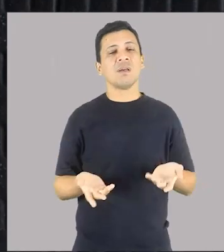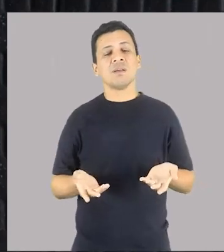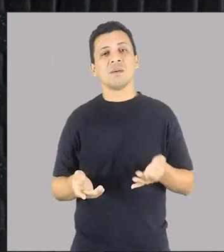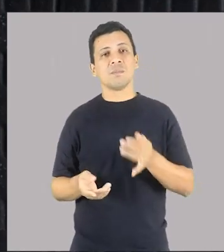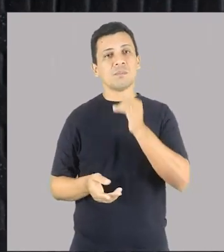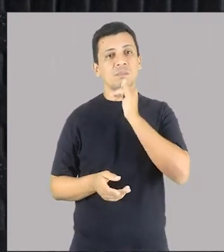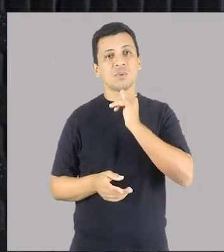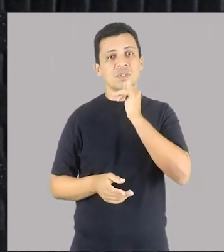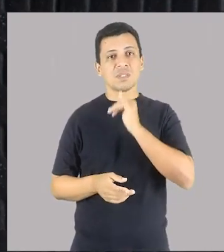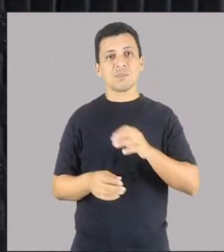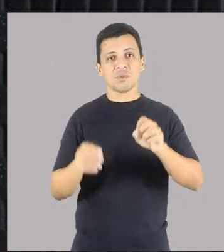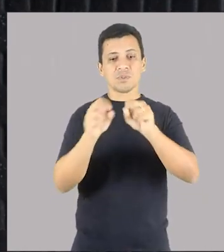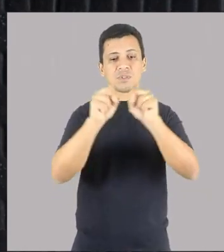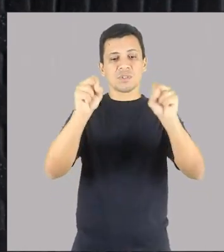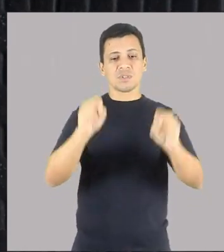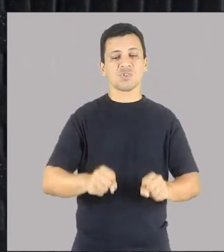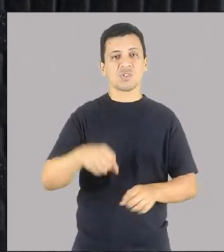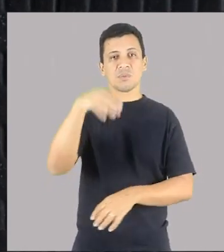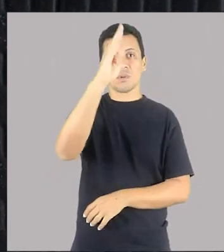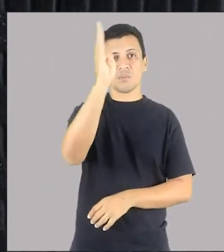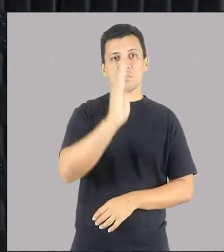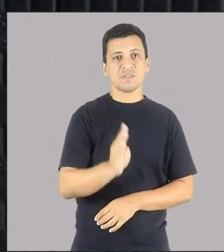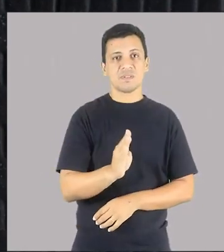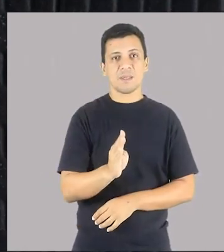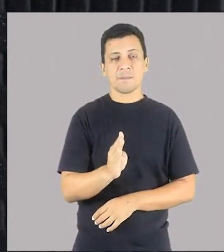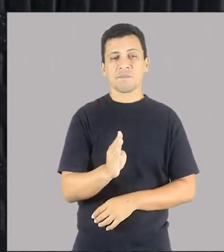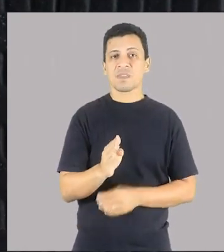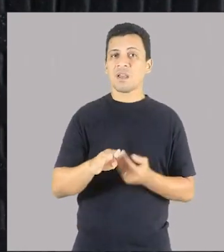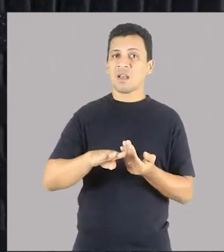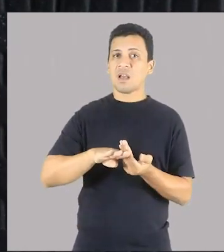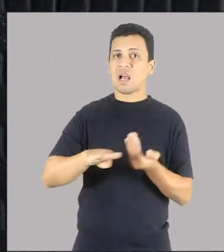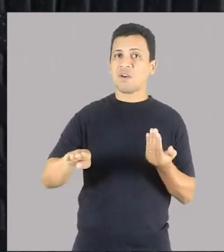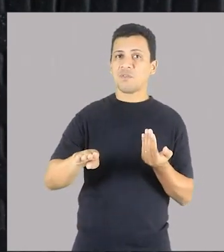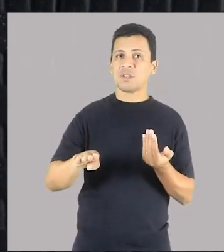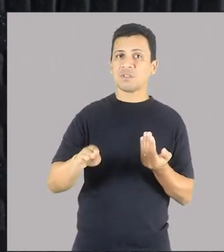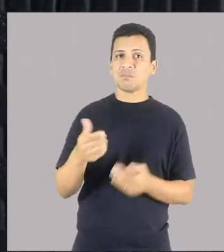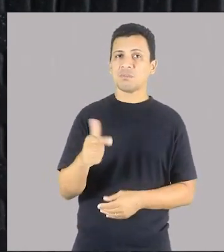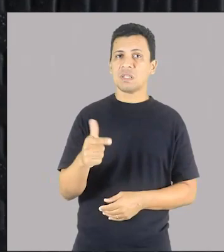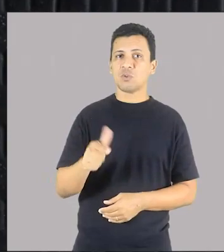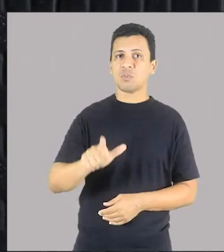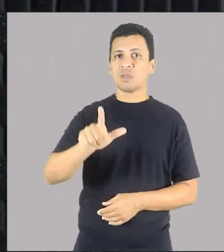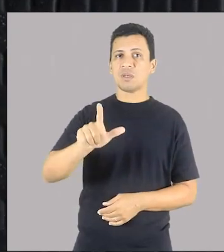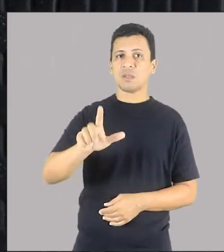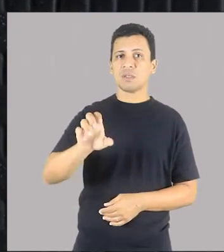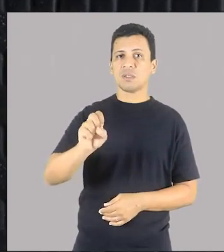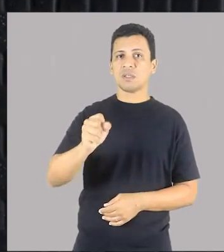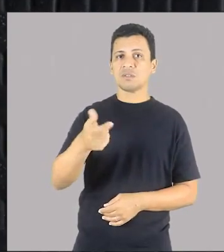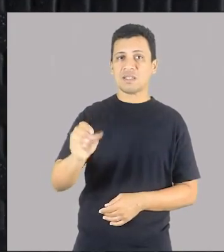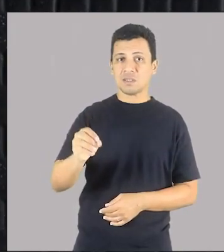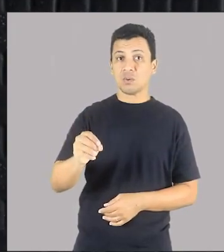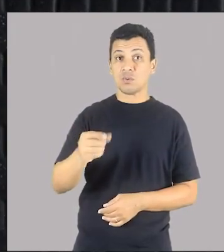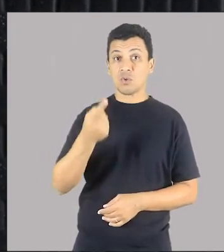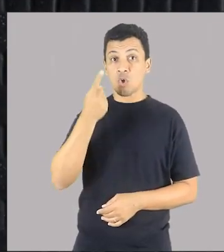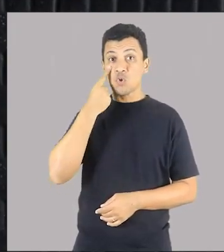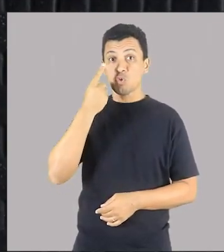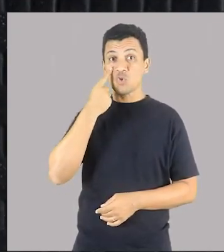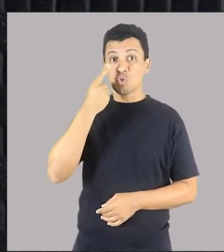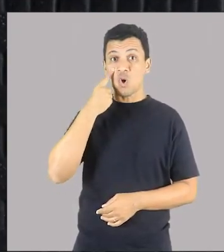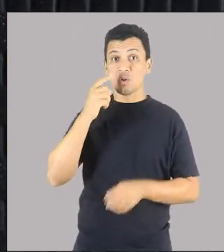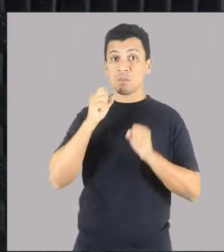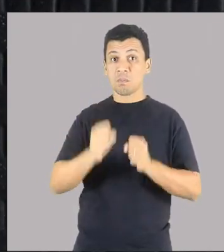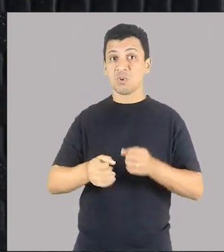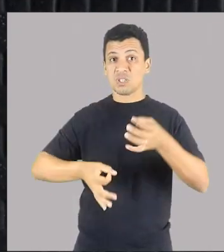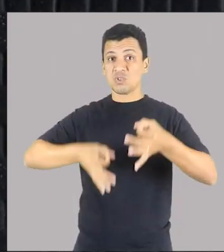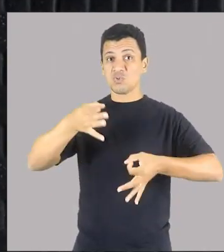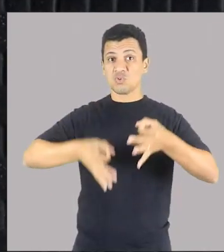é o caso do sistema brasileiro, não se afasta nenhuma lesão dos olhos do Poder Judiciário, do julgamento